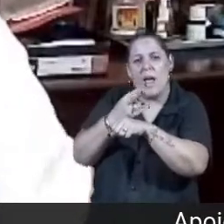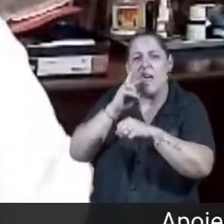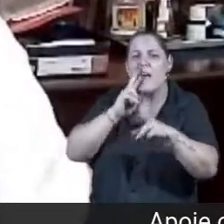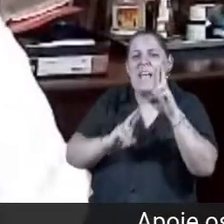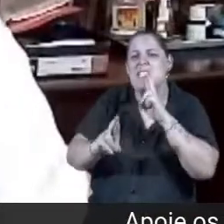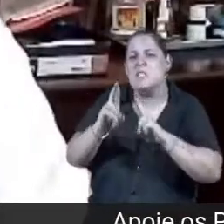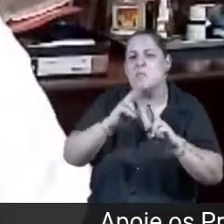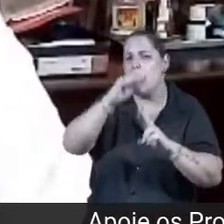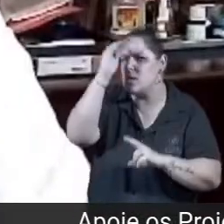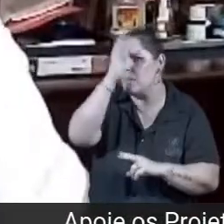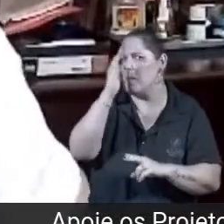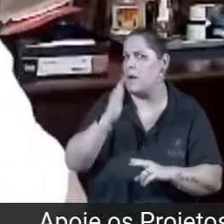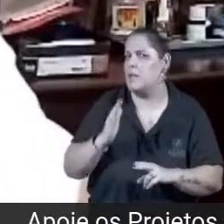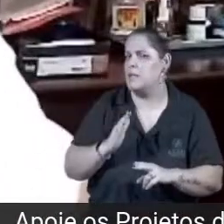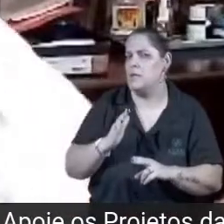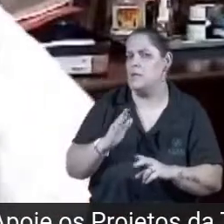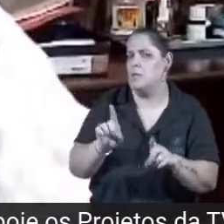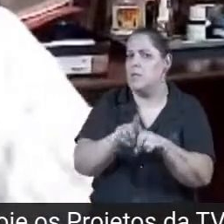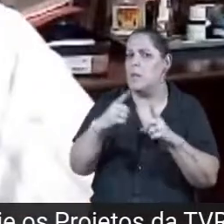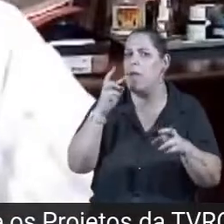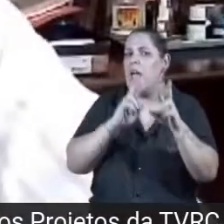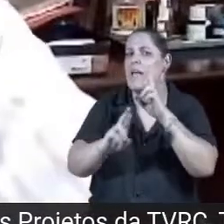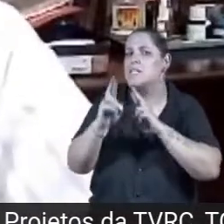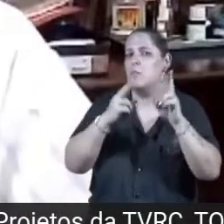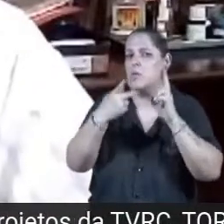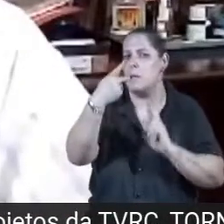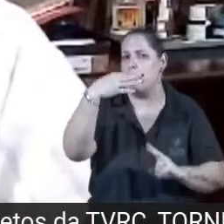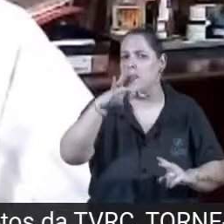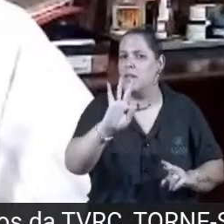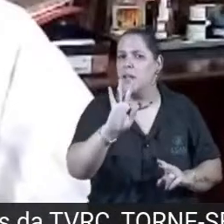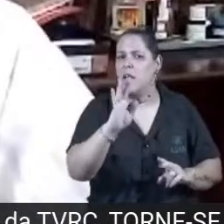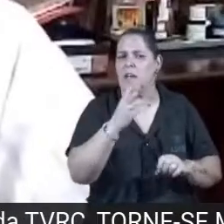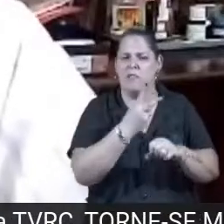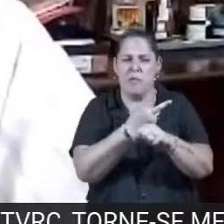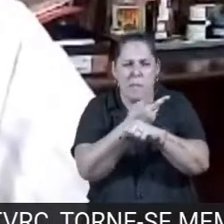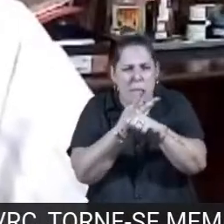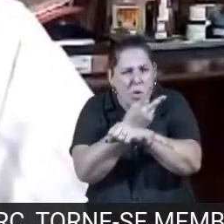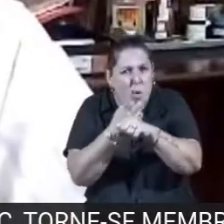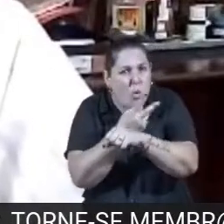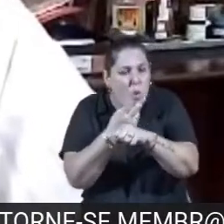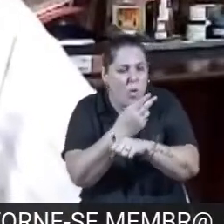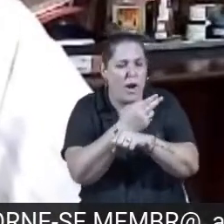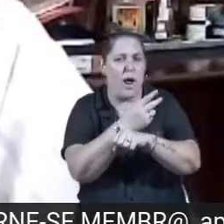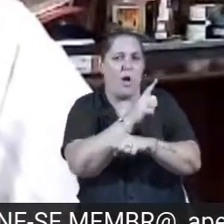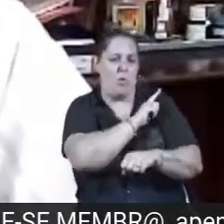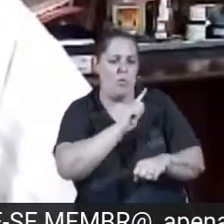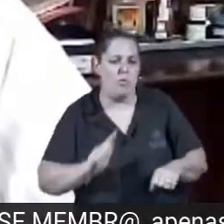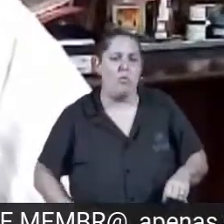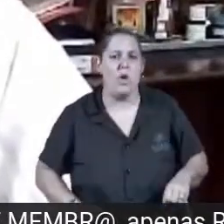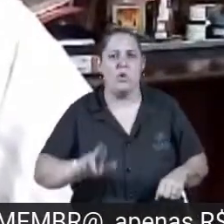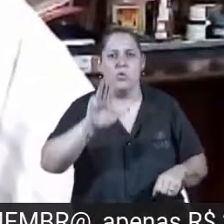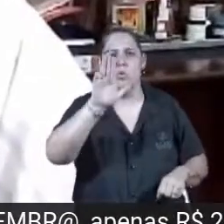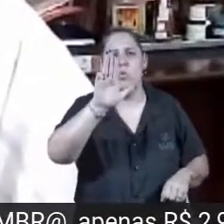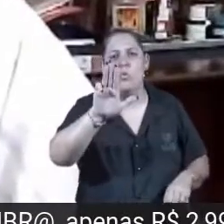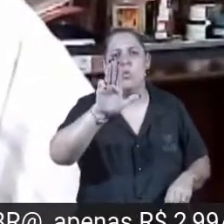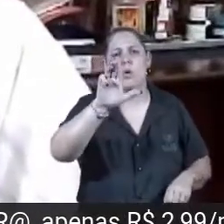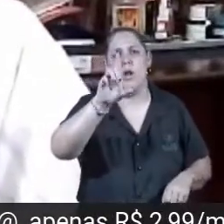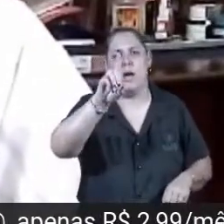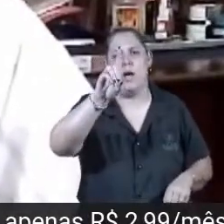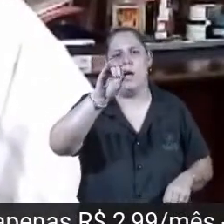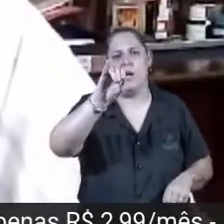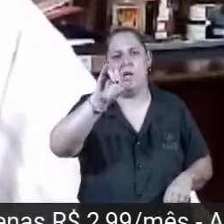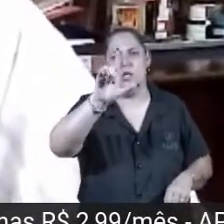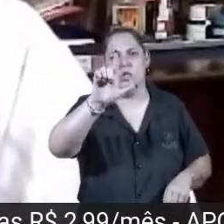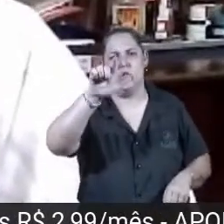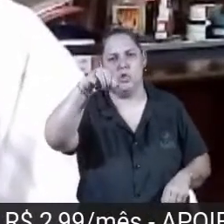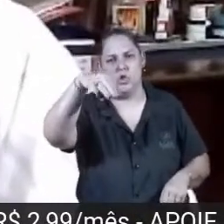que foi o Partido dos Trabalhadores que foi buscar, através do governo Lula, dos nossos governos, como o da Dilma, que nós